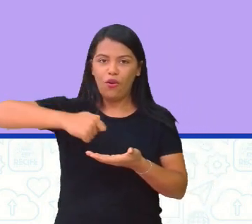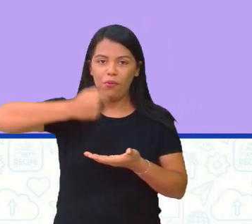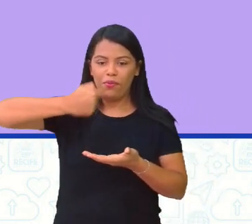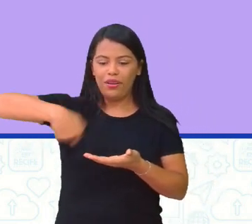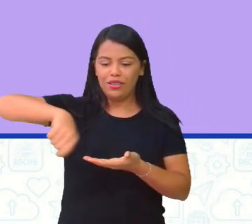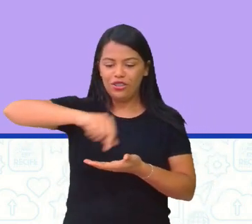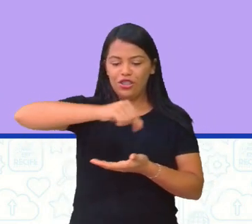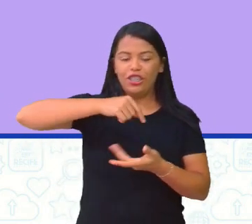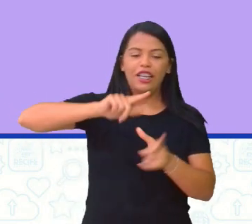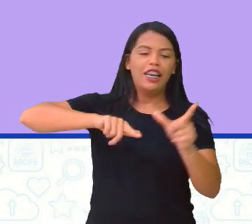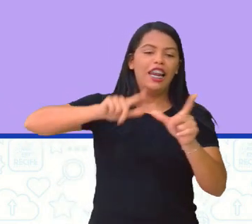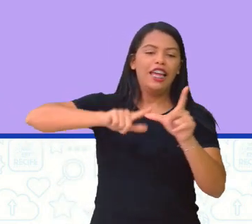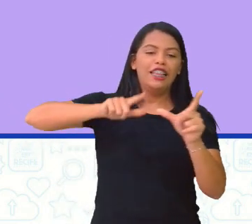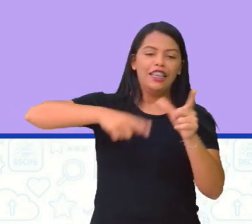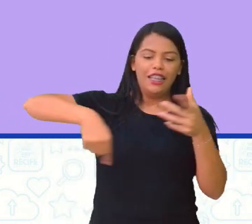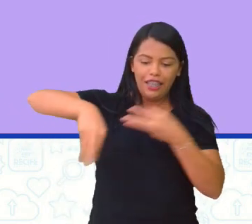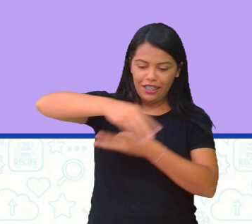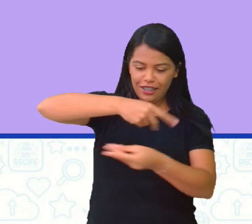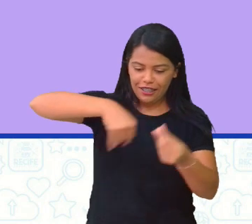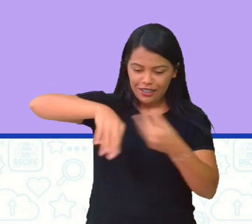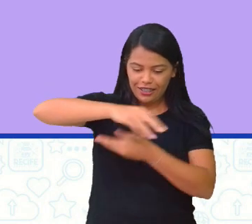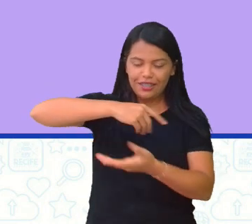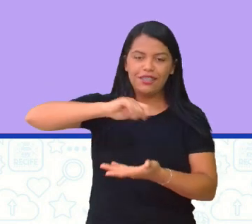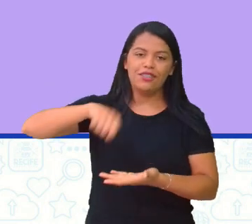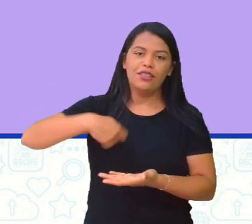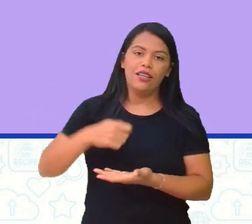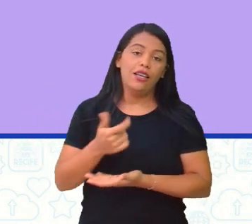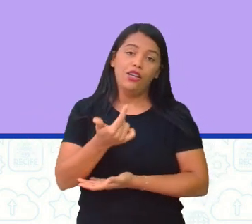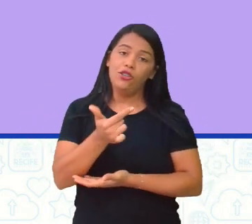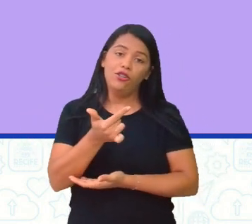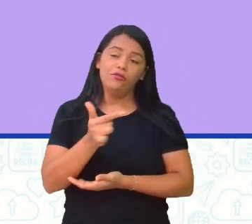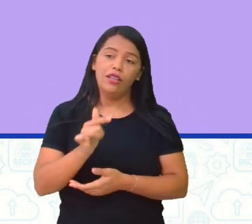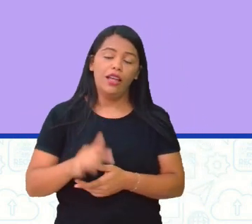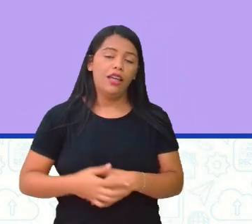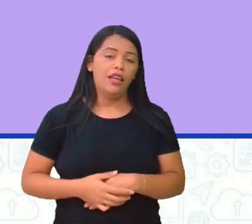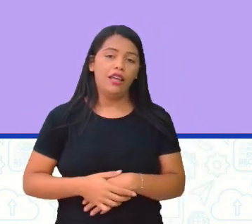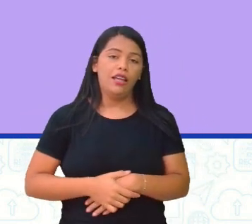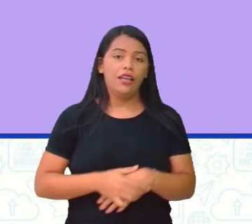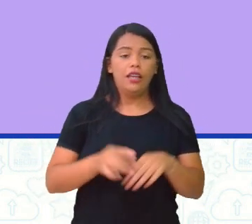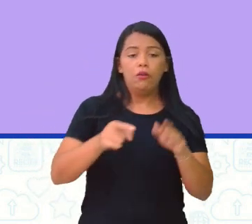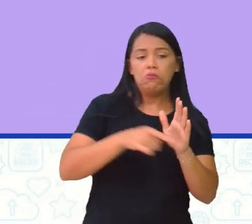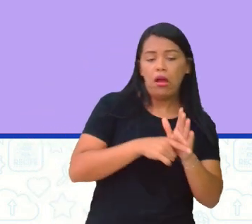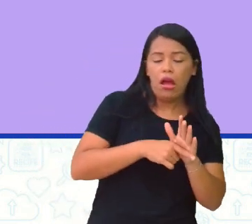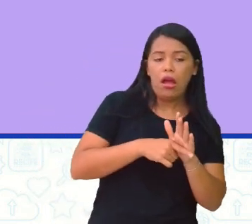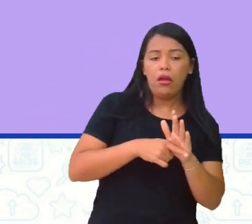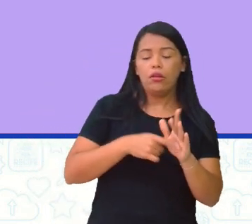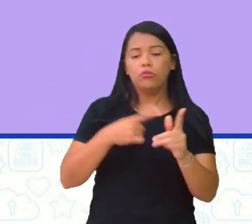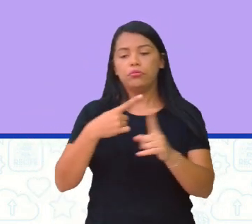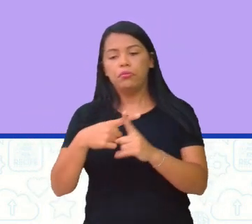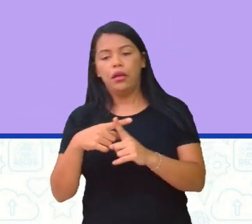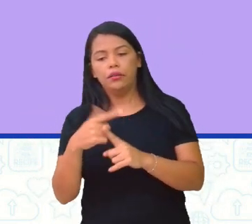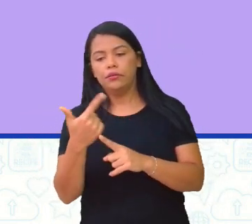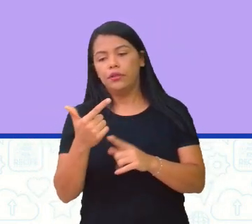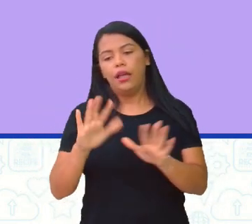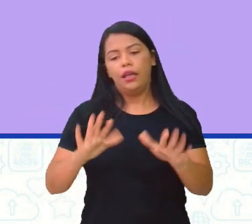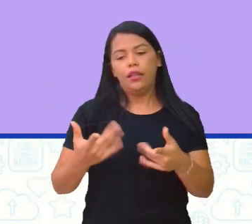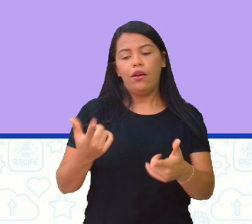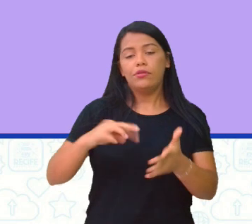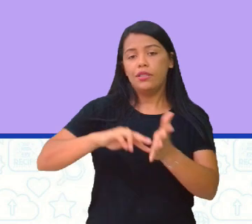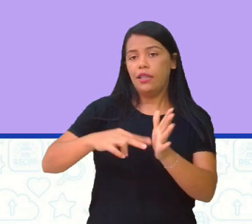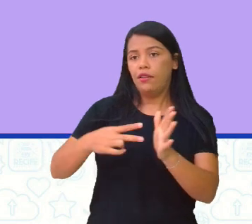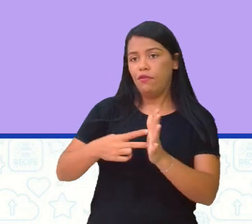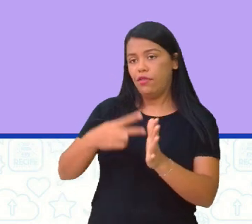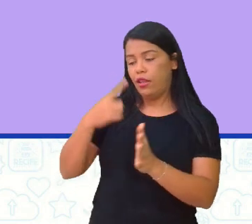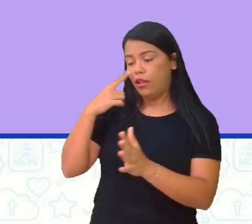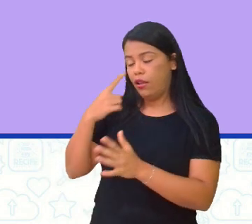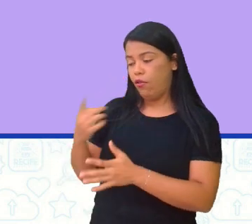tenho um número com uma letrinha, sem nenhum sinal entre eles, quer dizer que eu estou multiplicando este número,